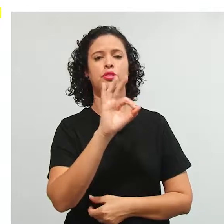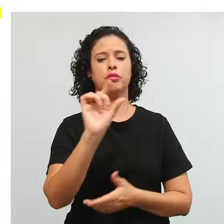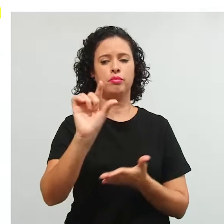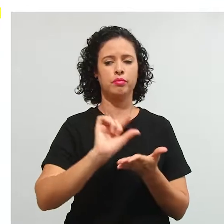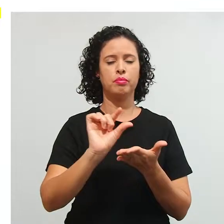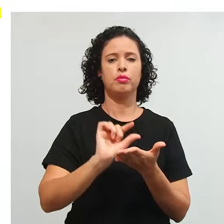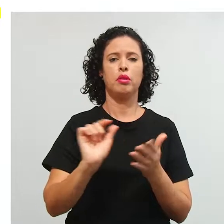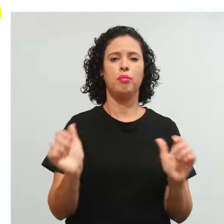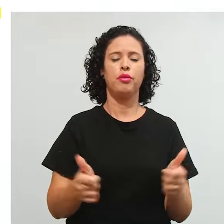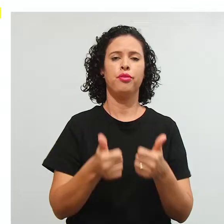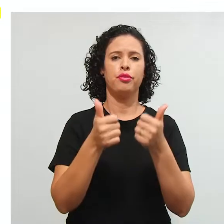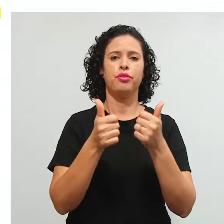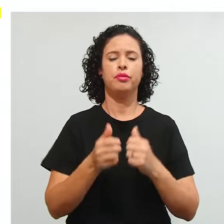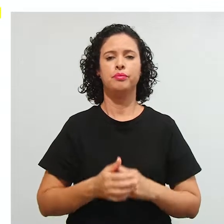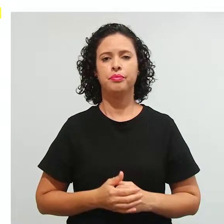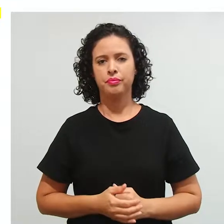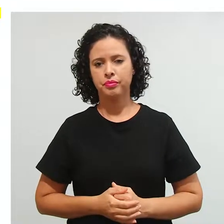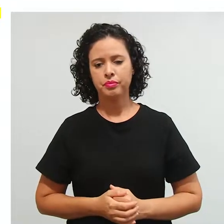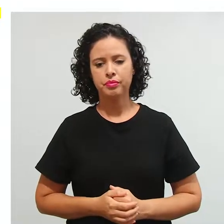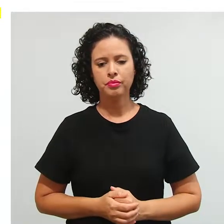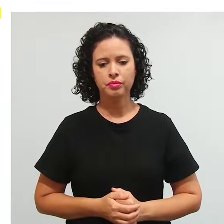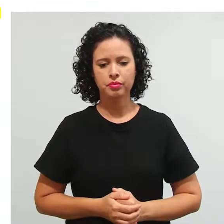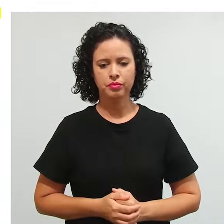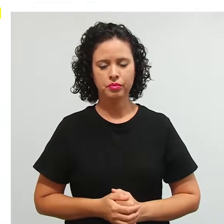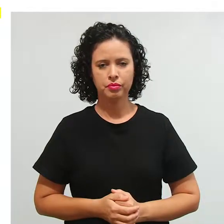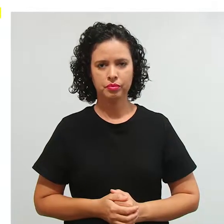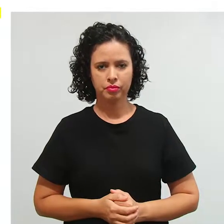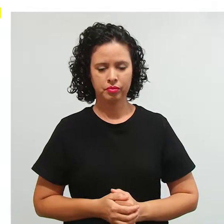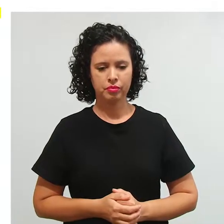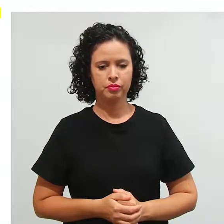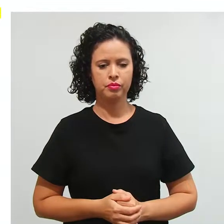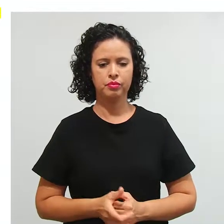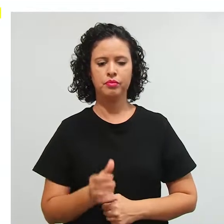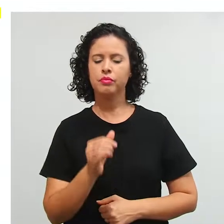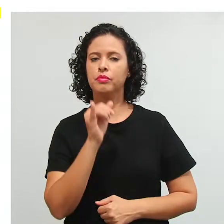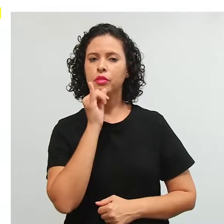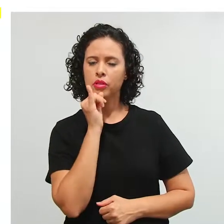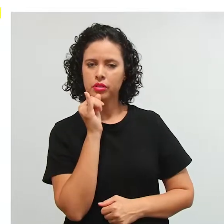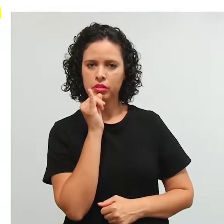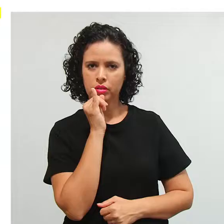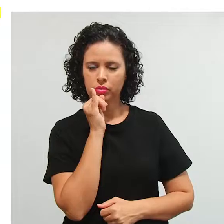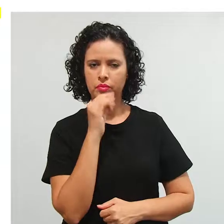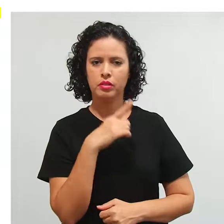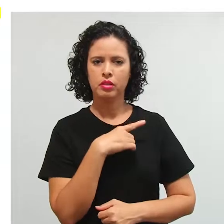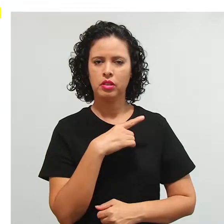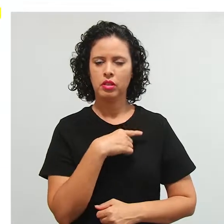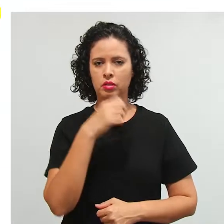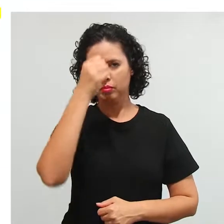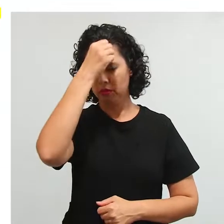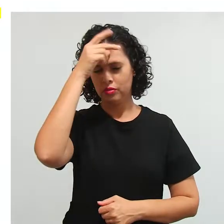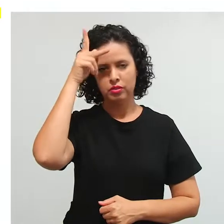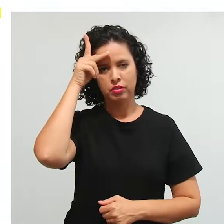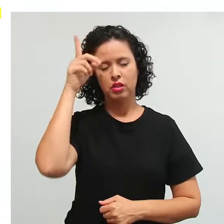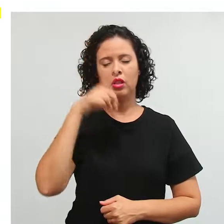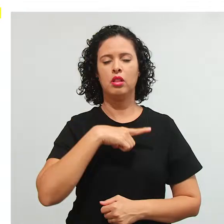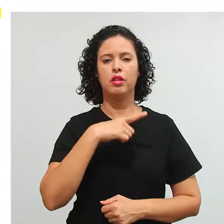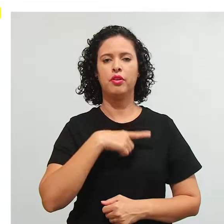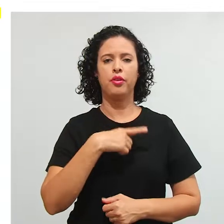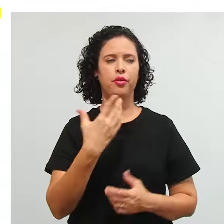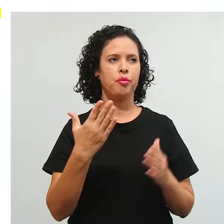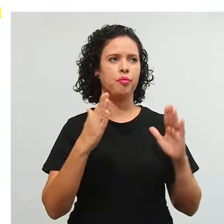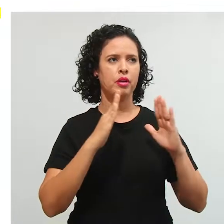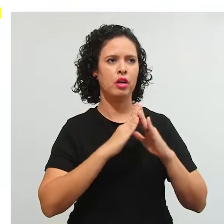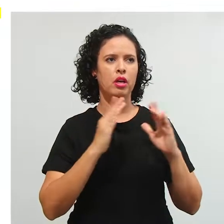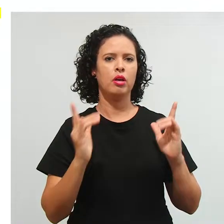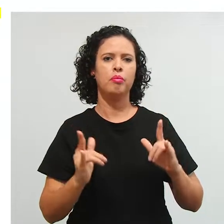contribuições de melhoria. Então, eu tenho aqui um exemplo. A prefeitura tem um imóvel, alugou,